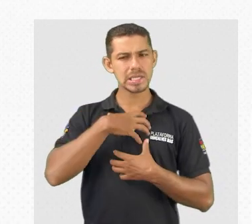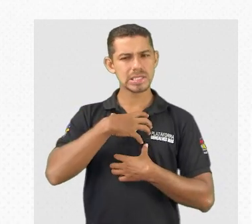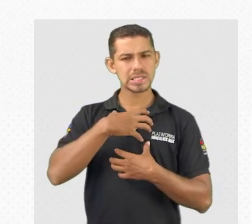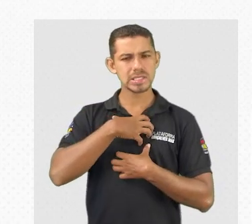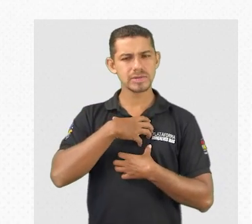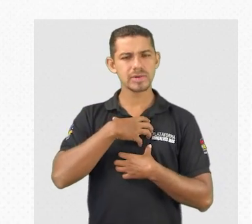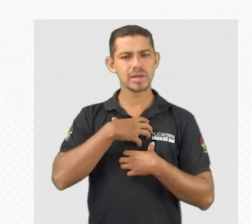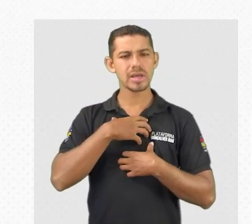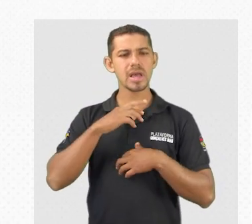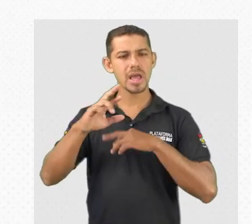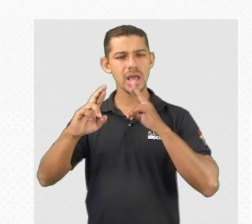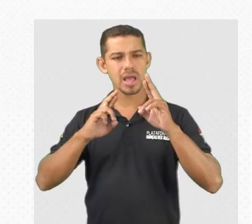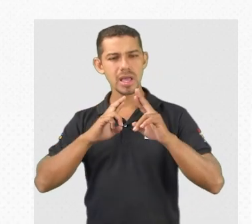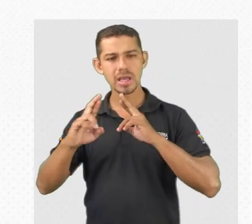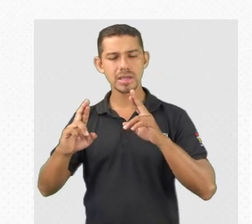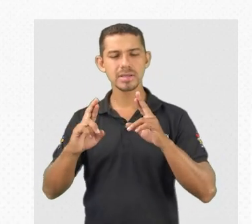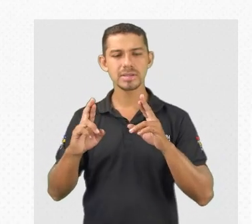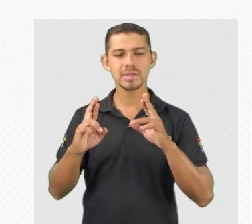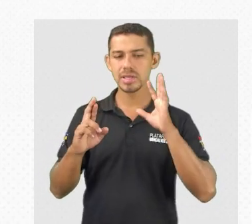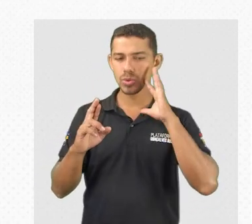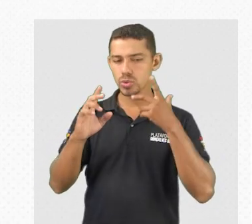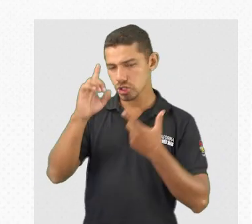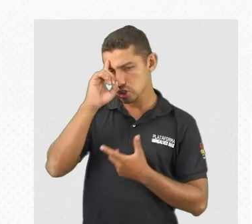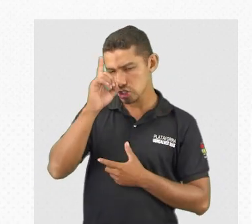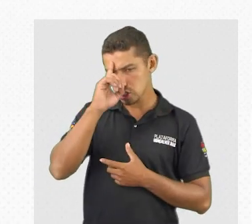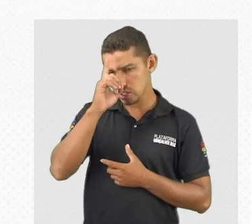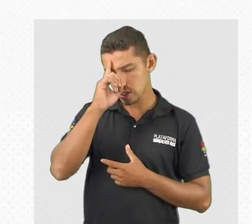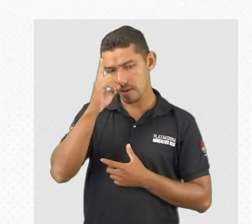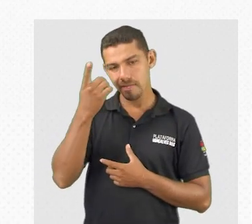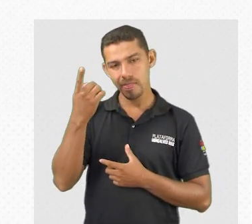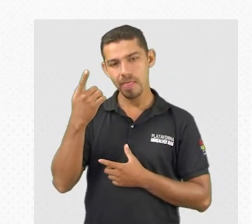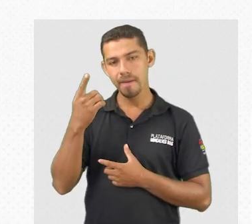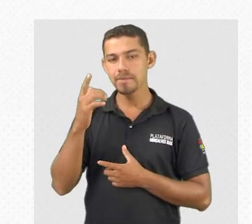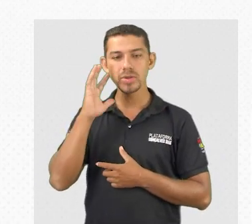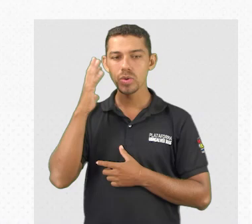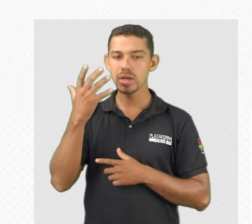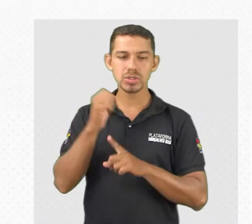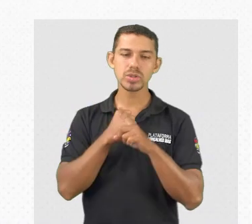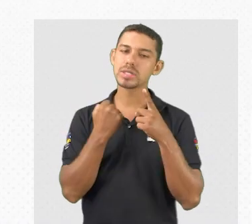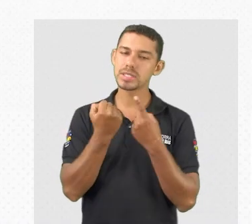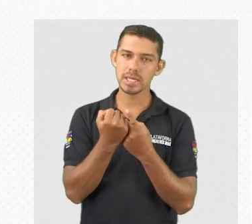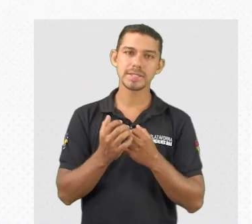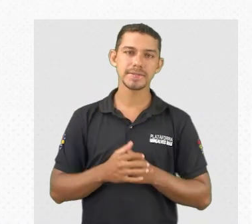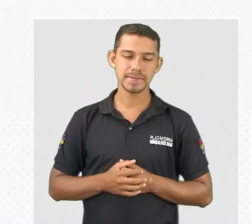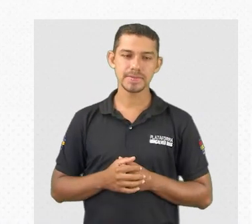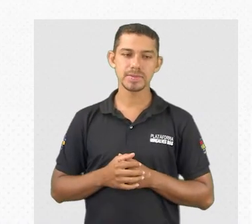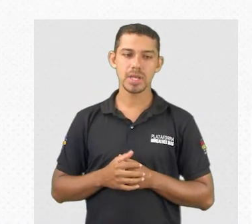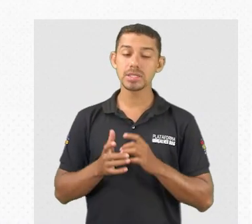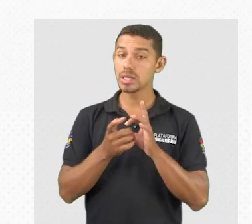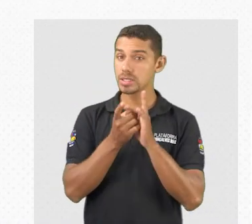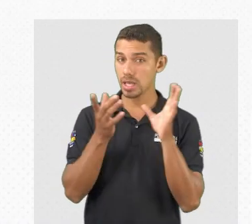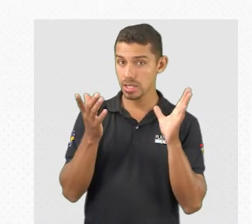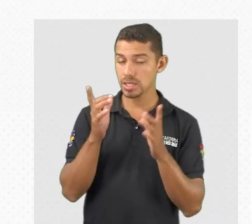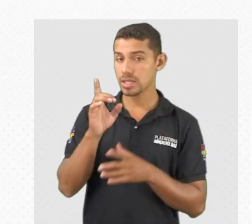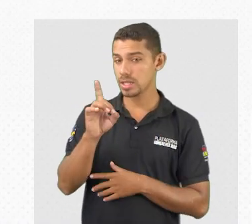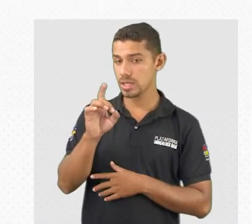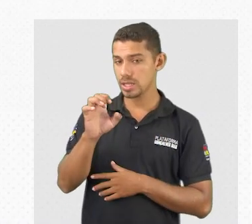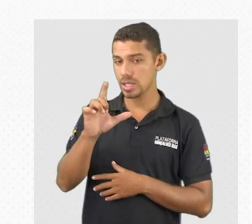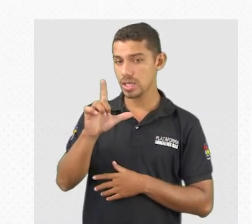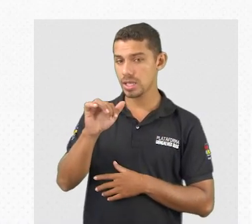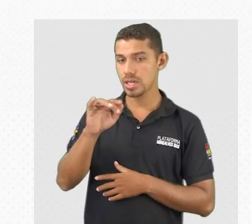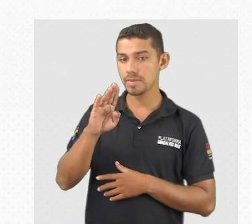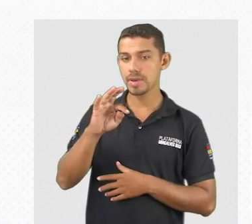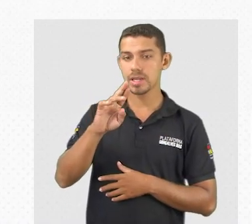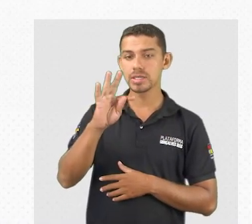em relação às questões cotidianas, né, de toda e qualquer sociedade. Então, essa democracia deliberativa,